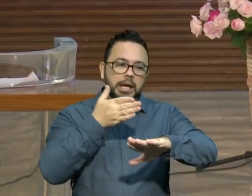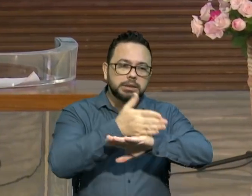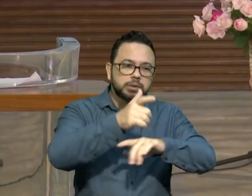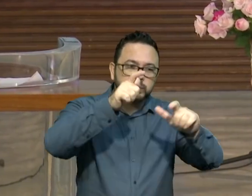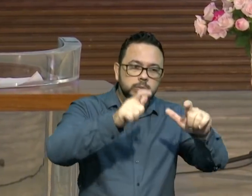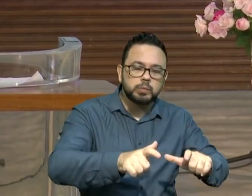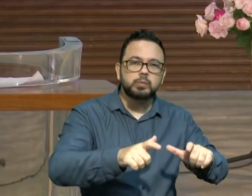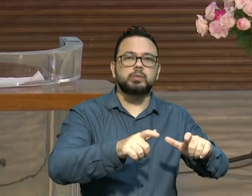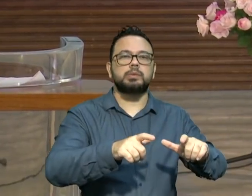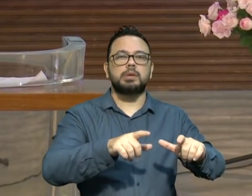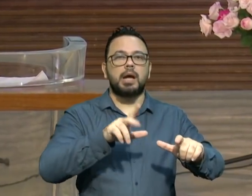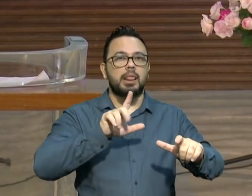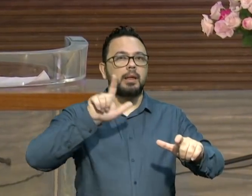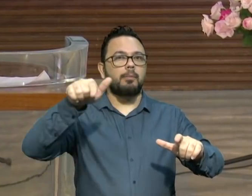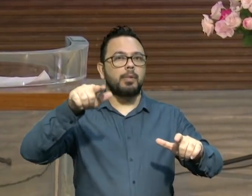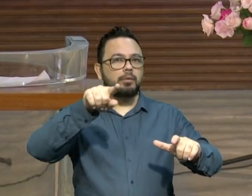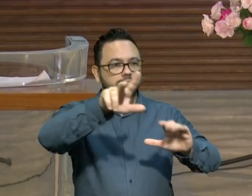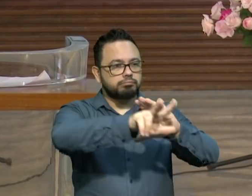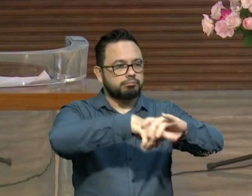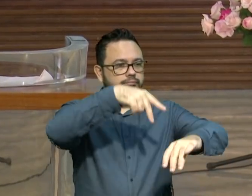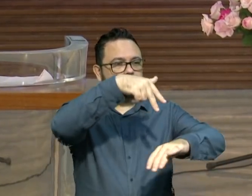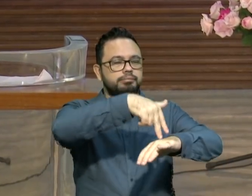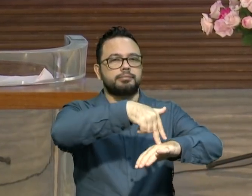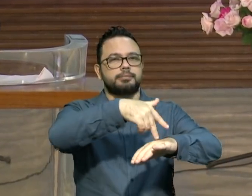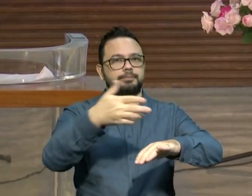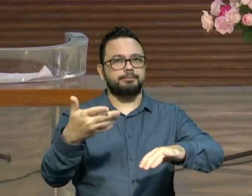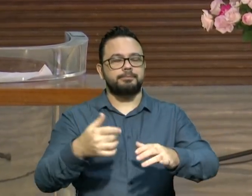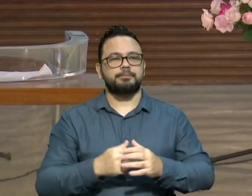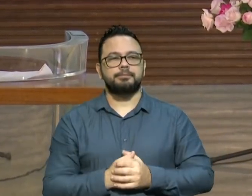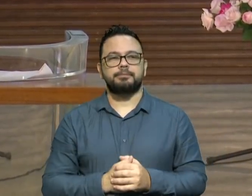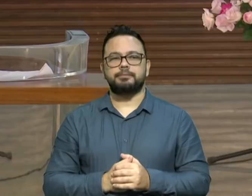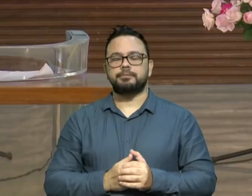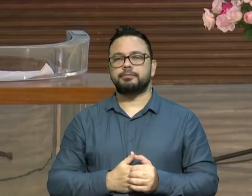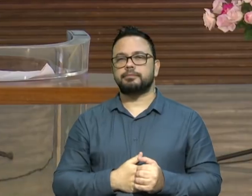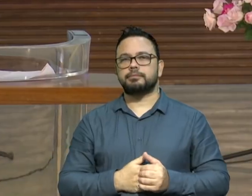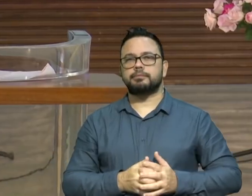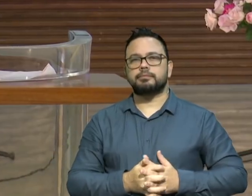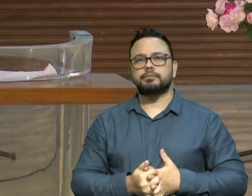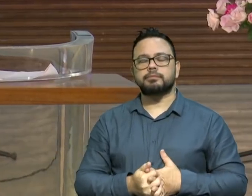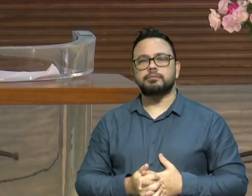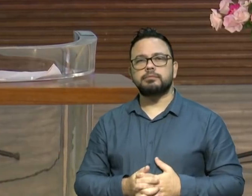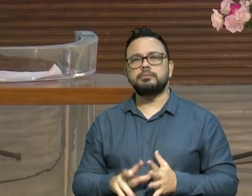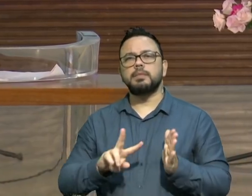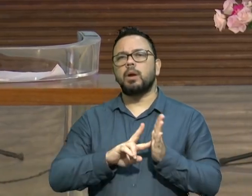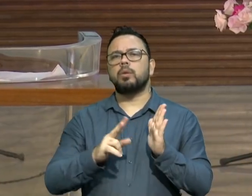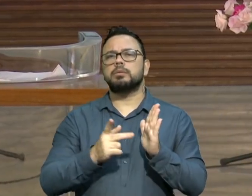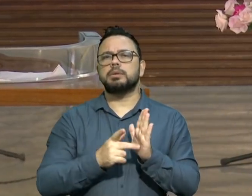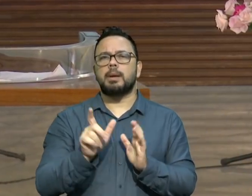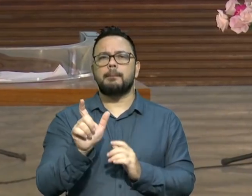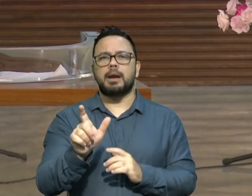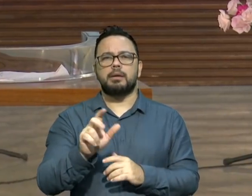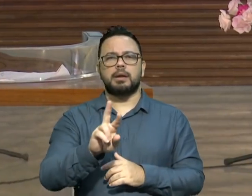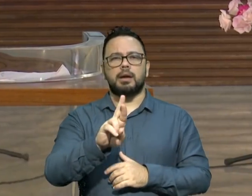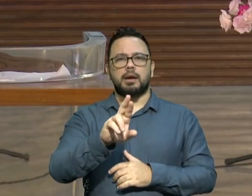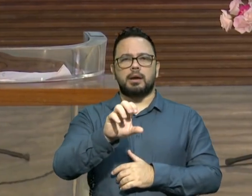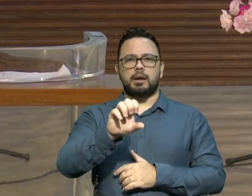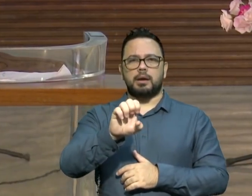deste lugar e agora qual o significado da palavra ressurreição